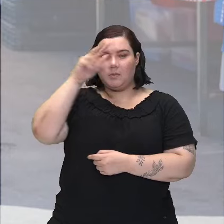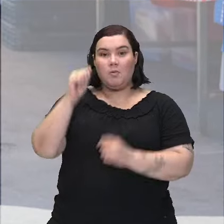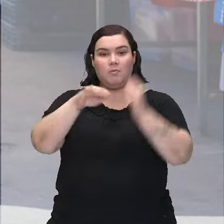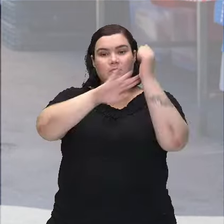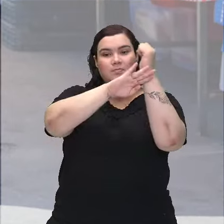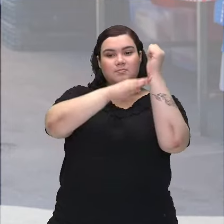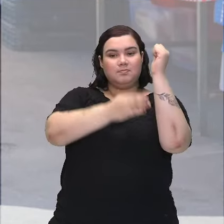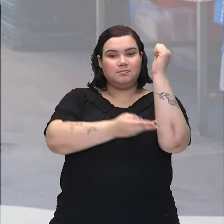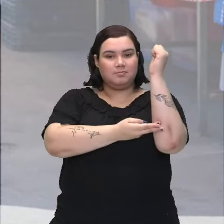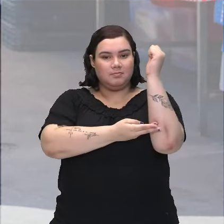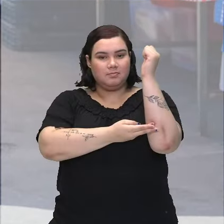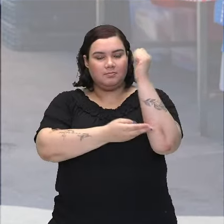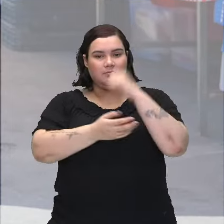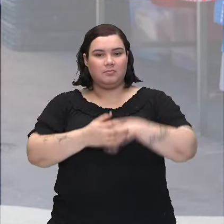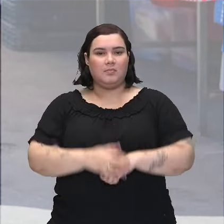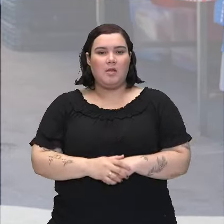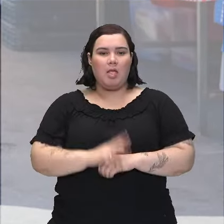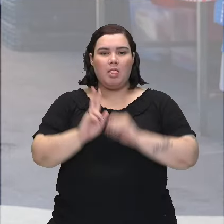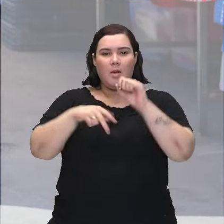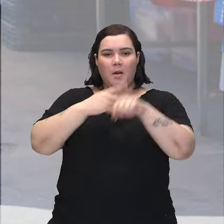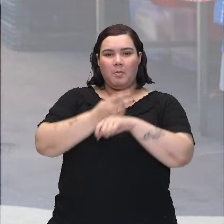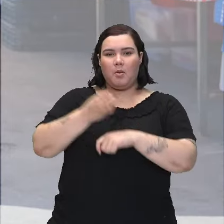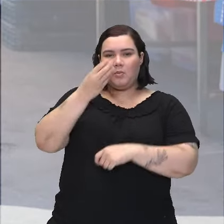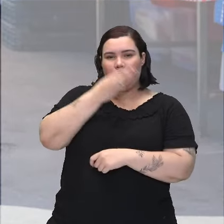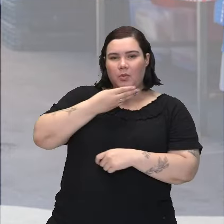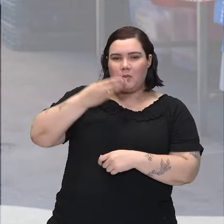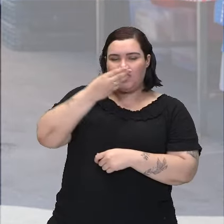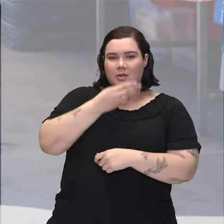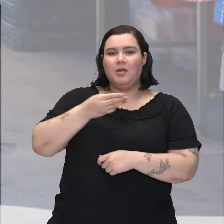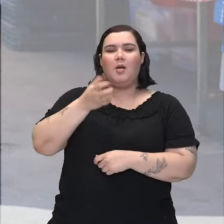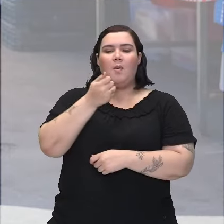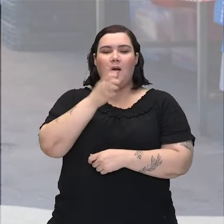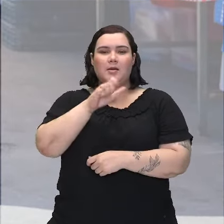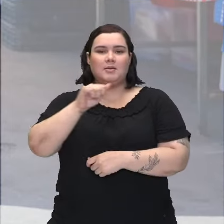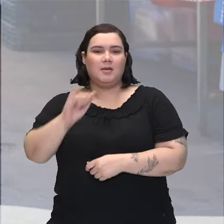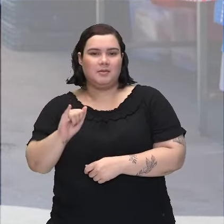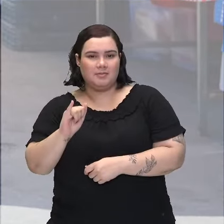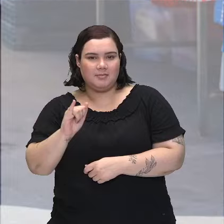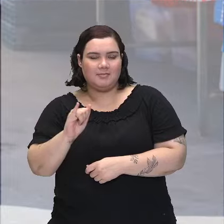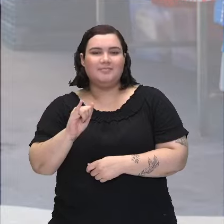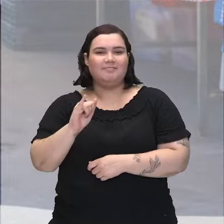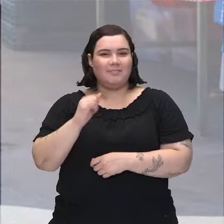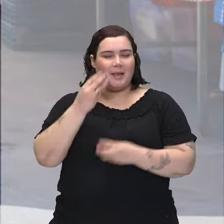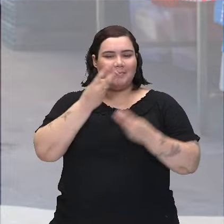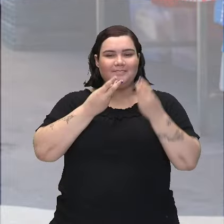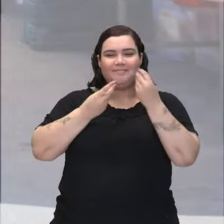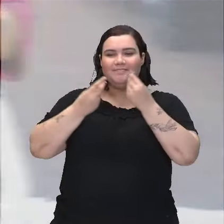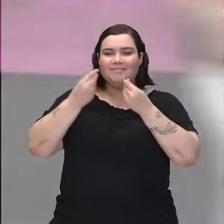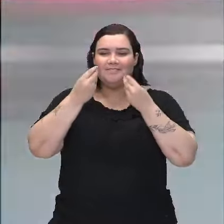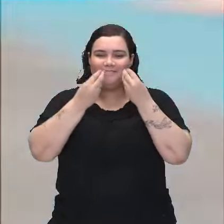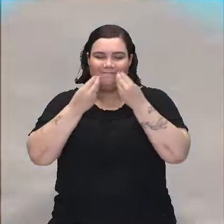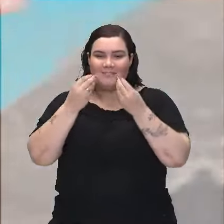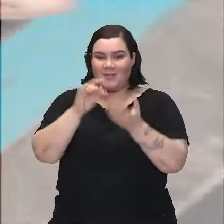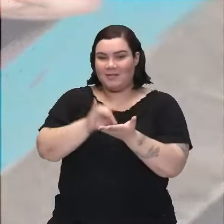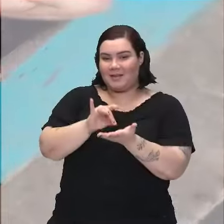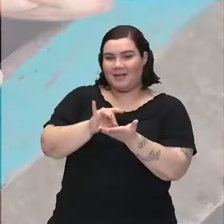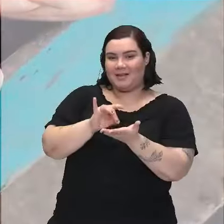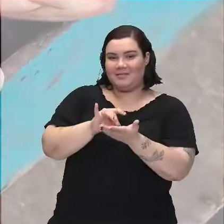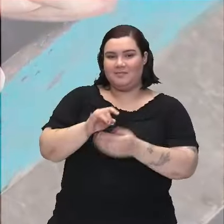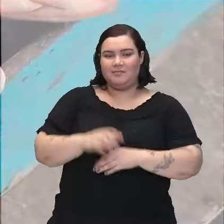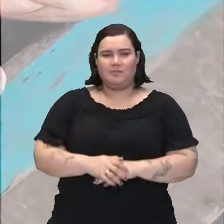tambaqui, e de sobremesa, um gostoso açaí? É de dar água na boca, não é?